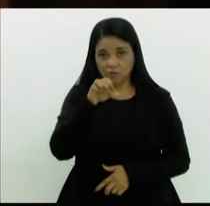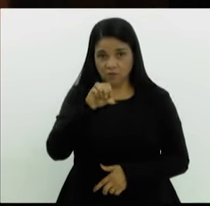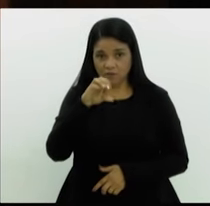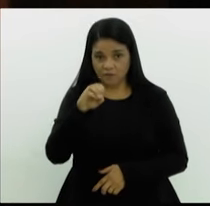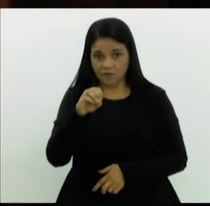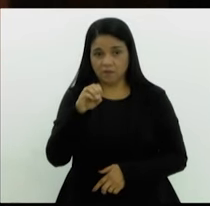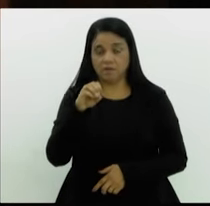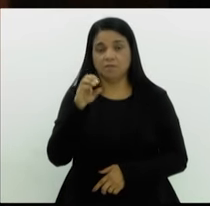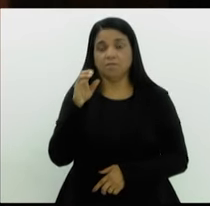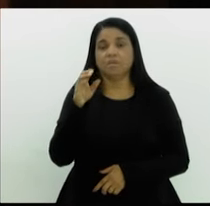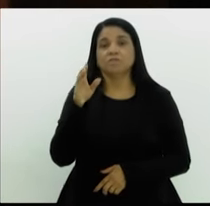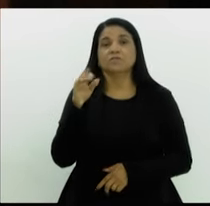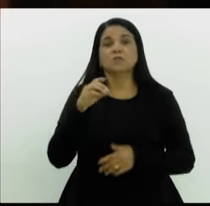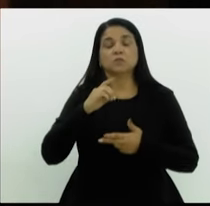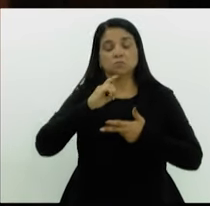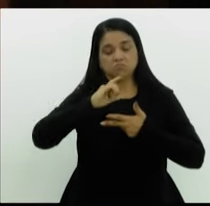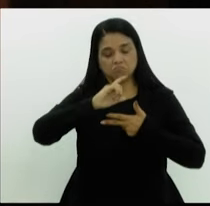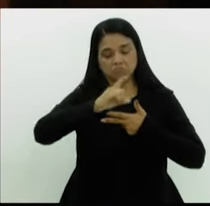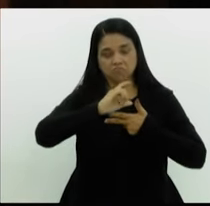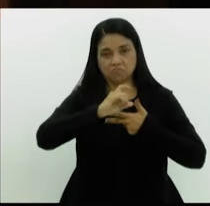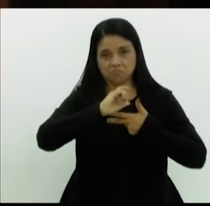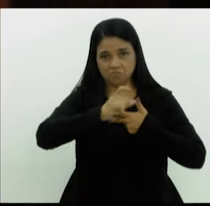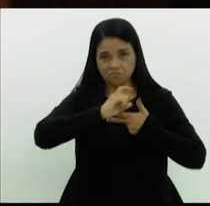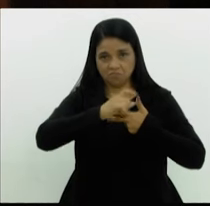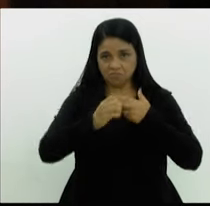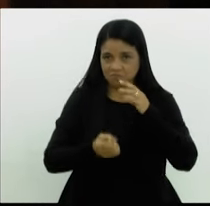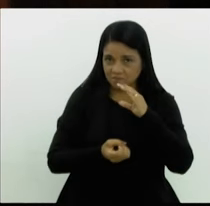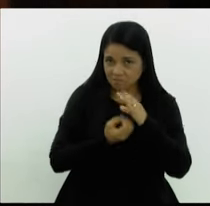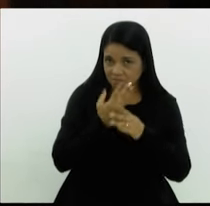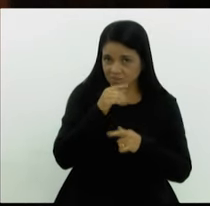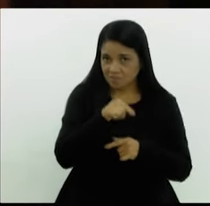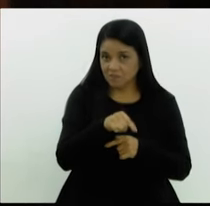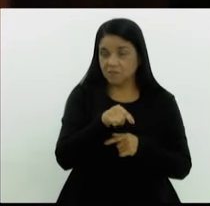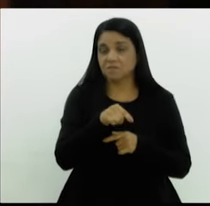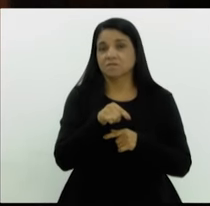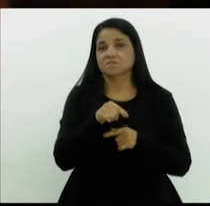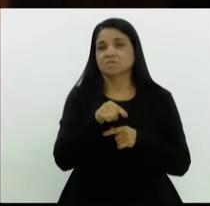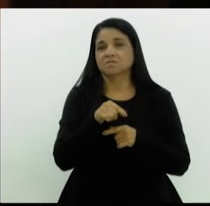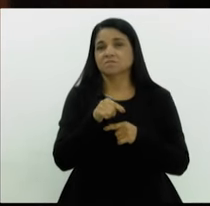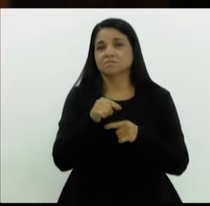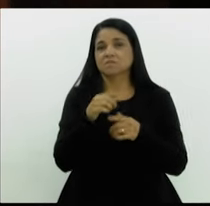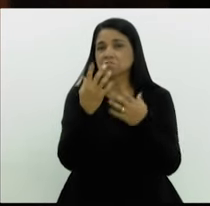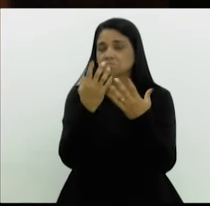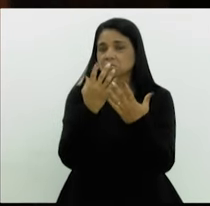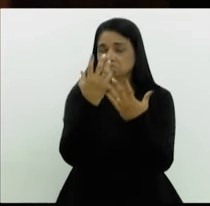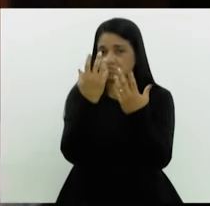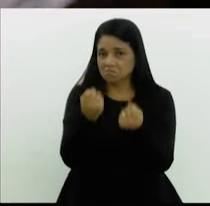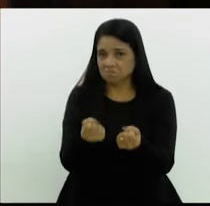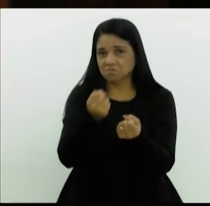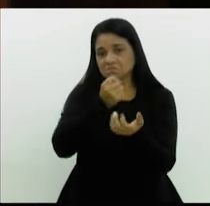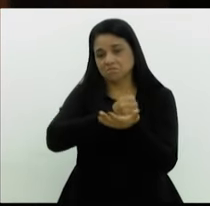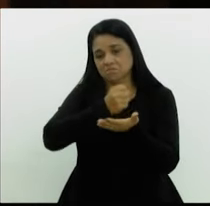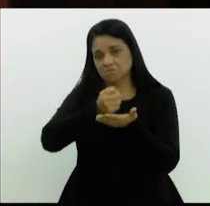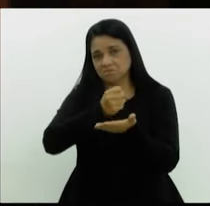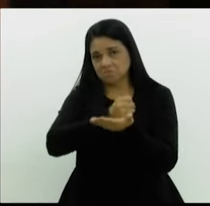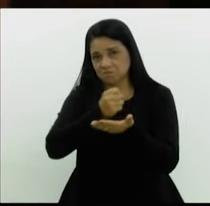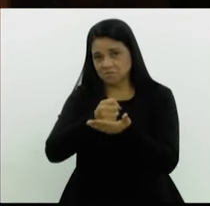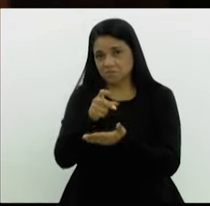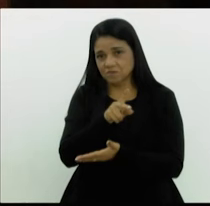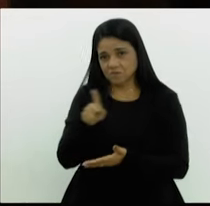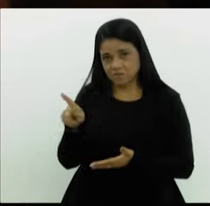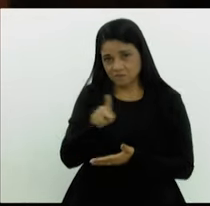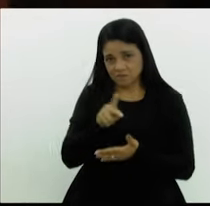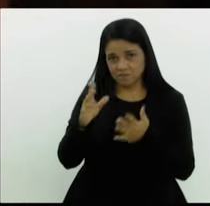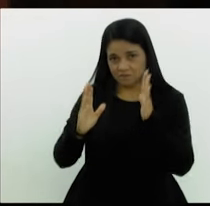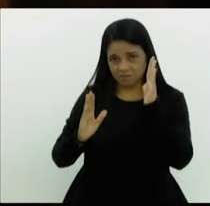autoria do Poder Executivo, em que promove a permissão da contratação de professores temporários